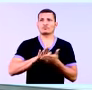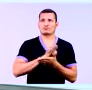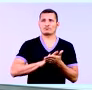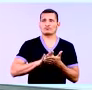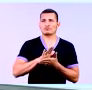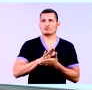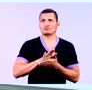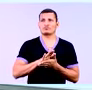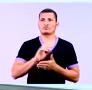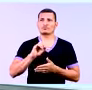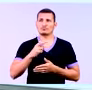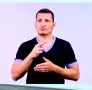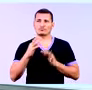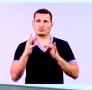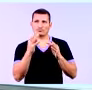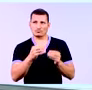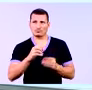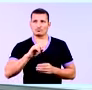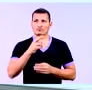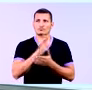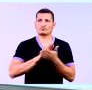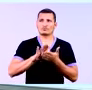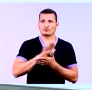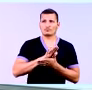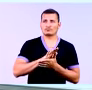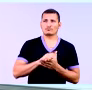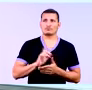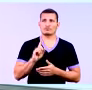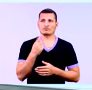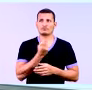feito. Ou é tudo, ou é nada, né? Se